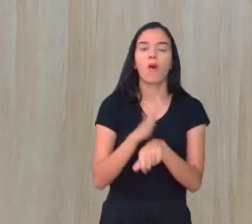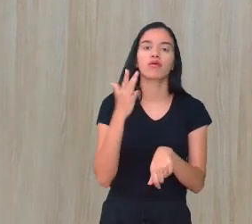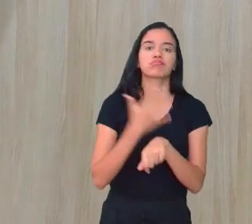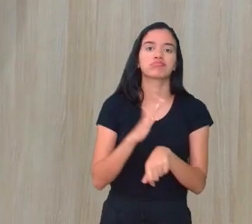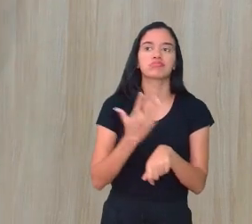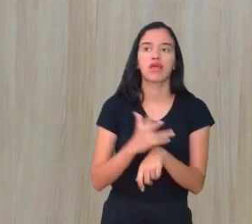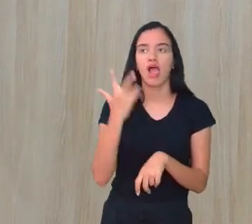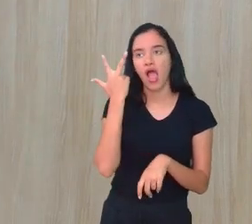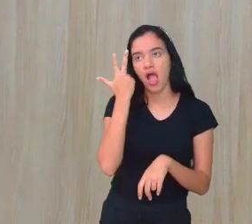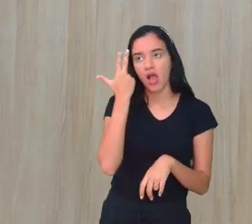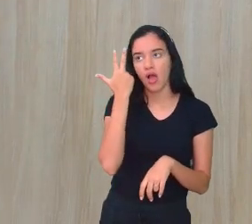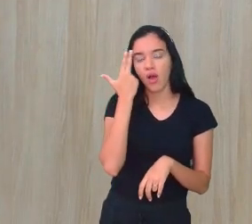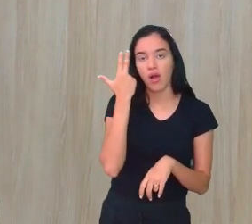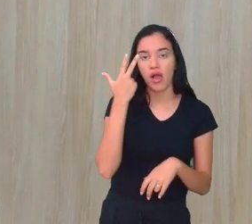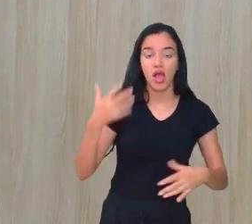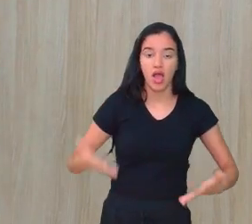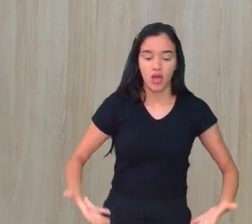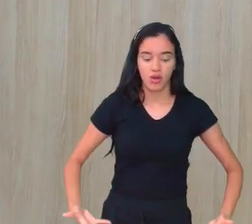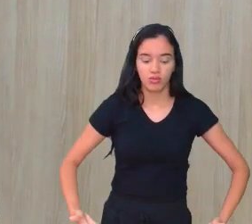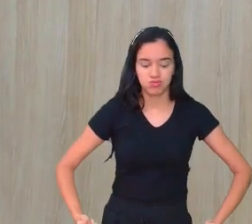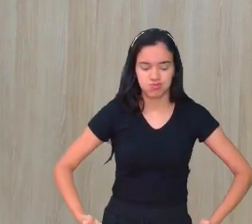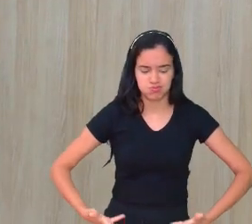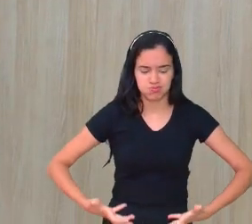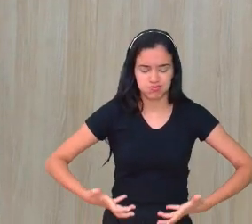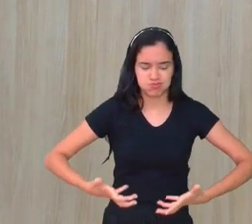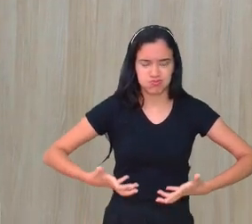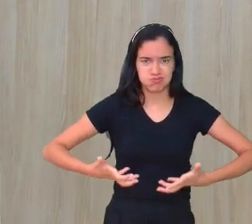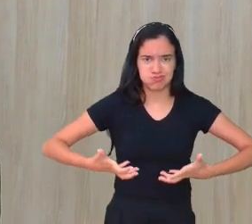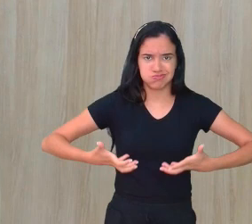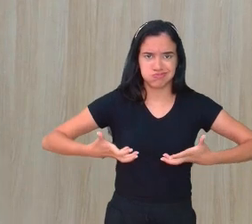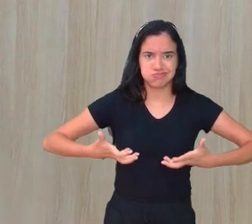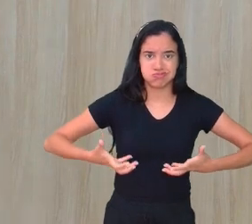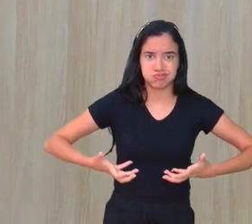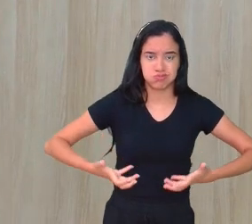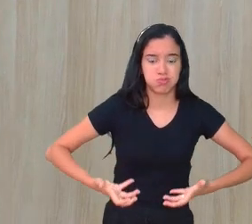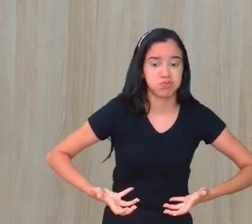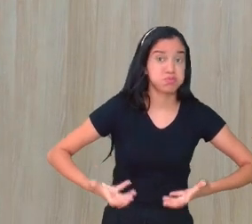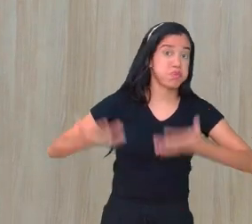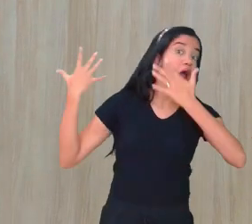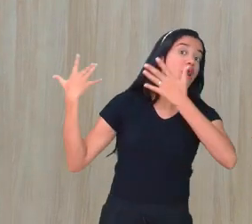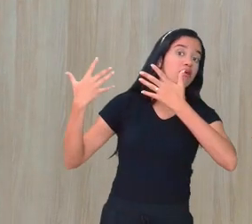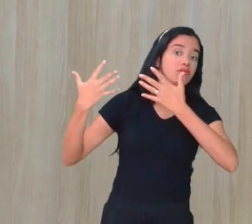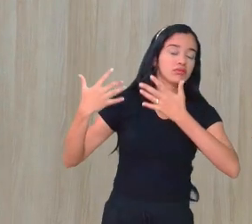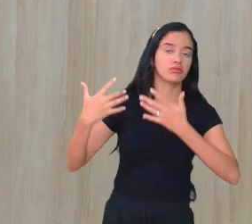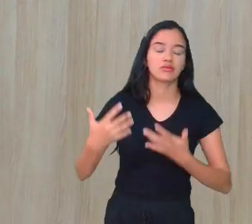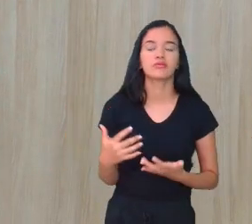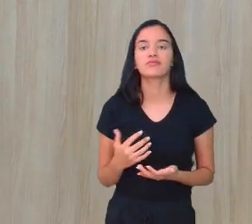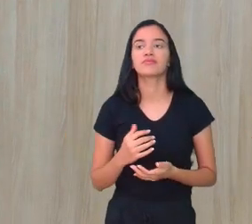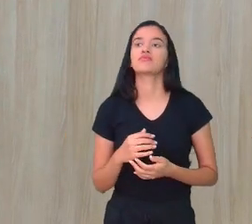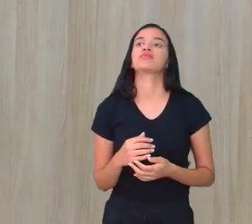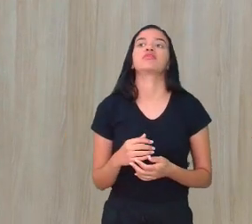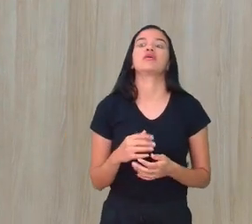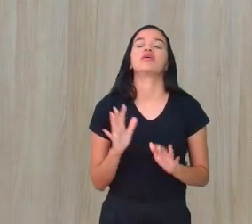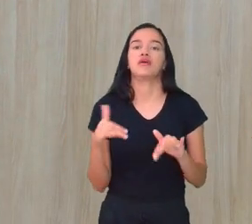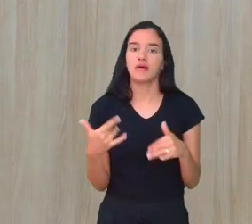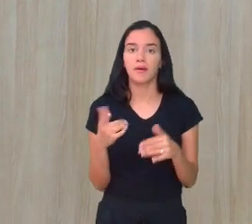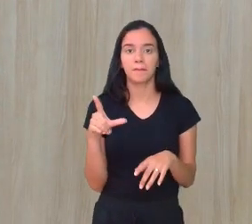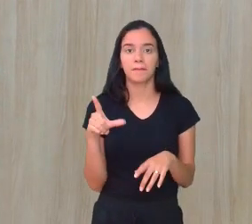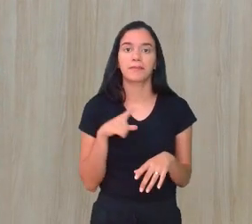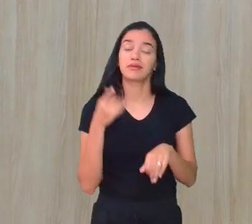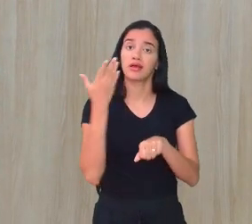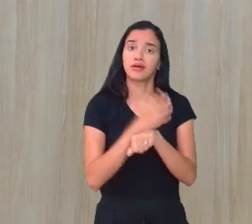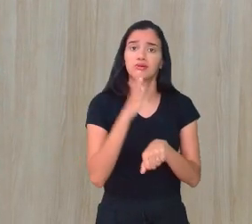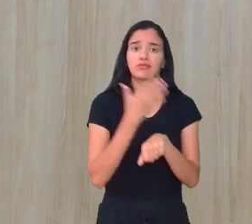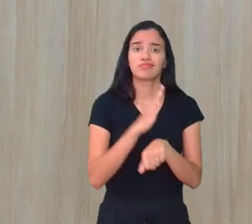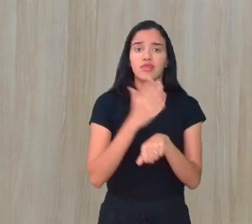que é essa força explosiva. Eu pegar lá a carga, preparo e faço essa explosão ali para poder exercer